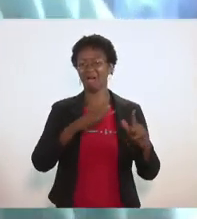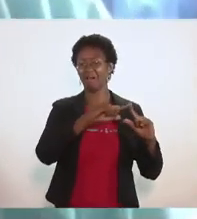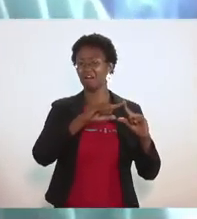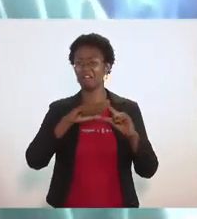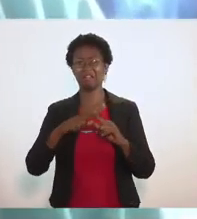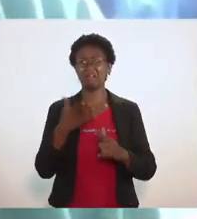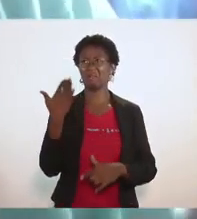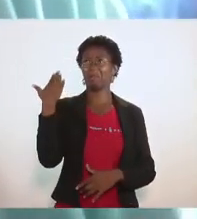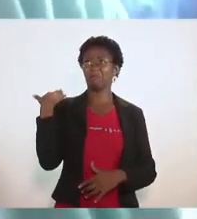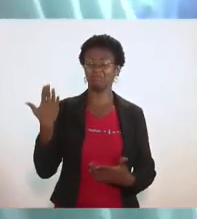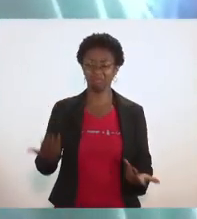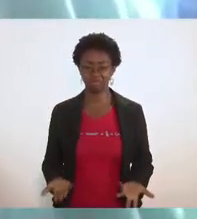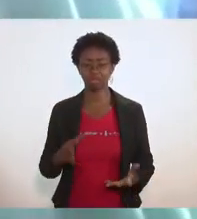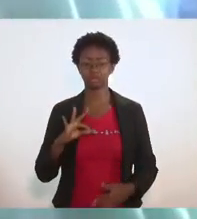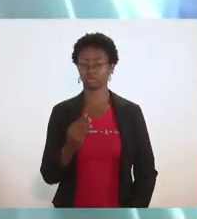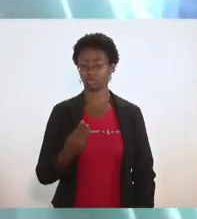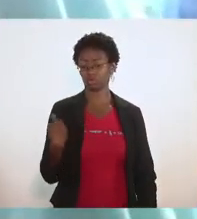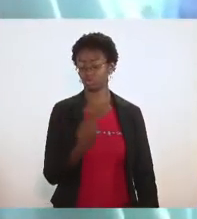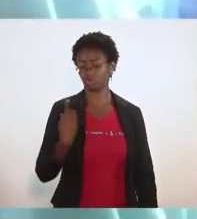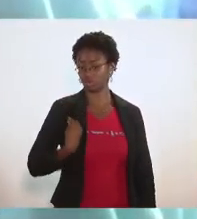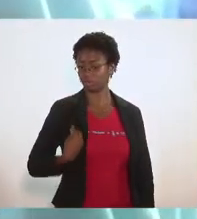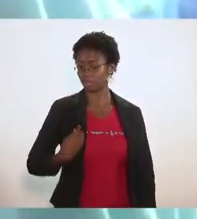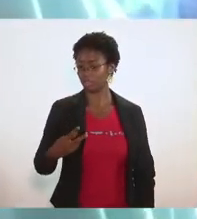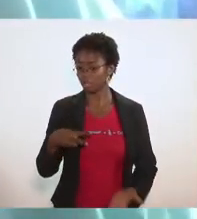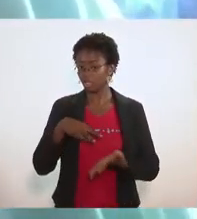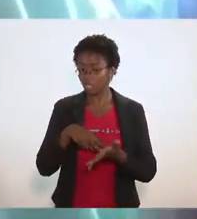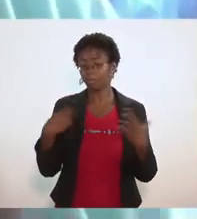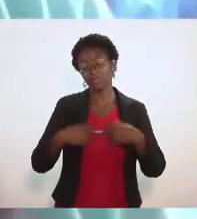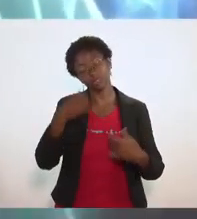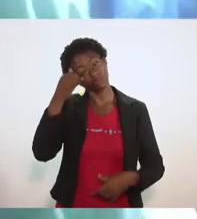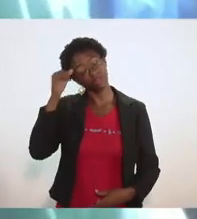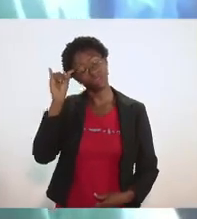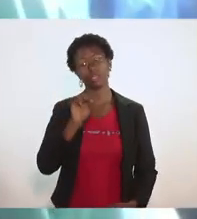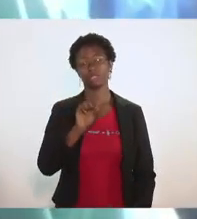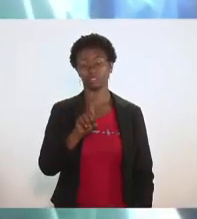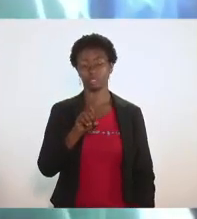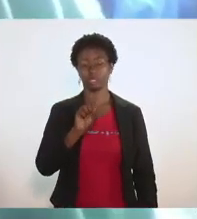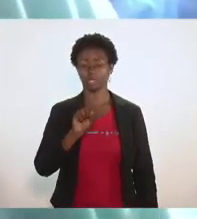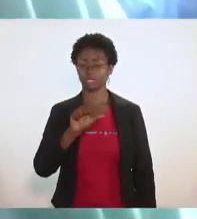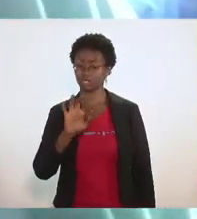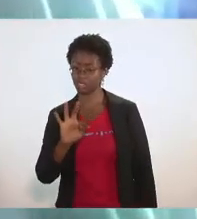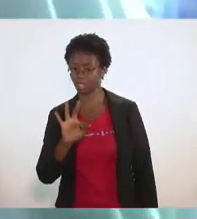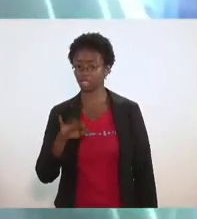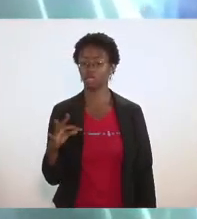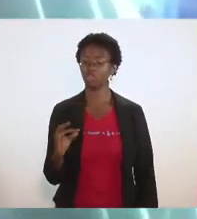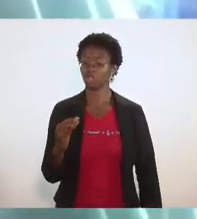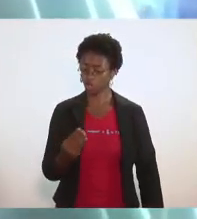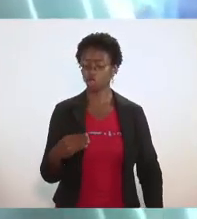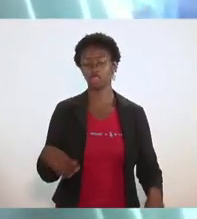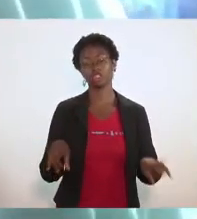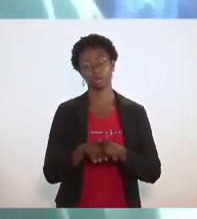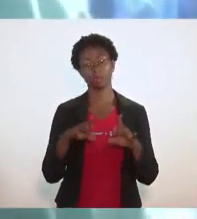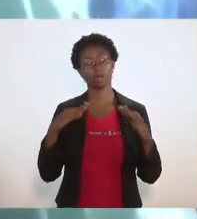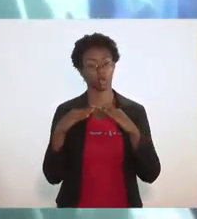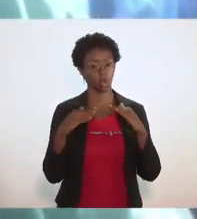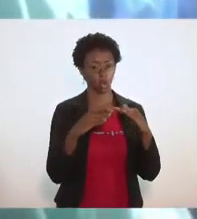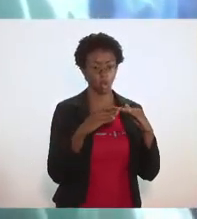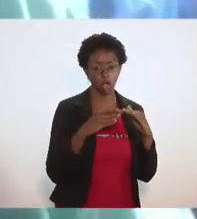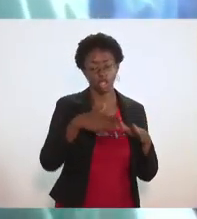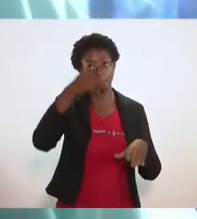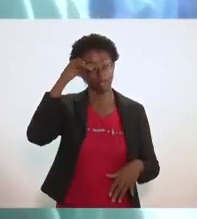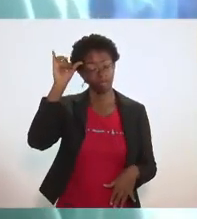da gravidez precoce, das DSTs, etc. Senão a gente cai num moralismo tão grande, num moralismo inquisitorial tão